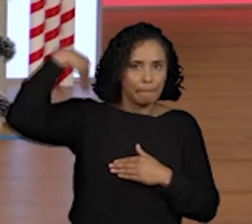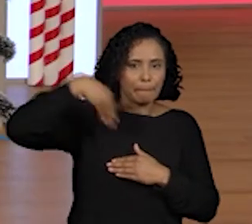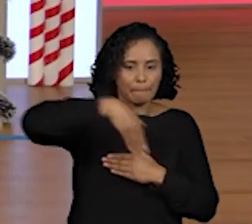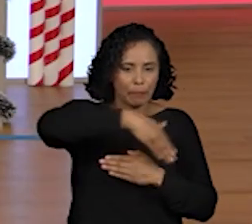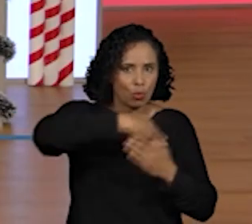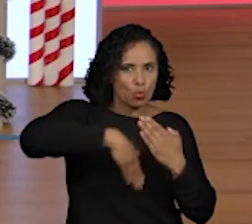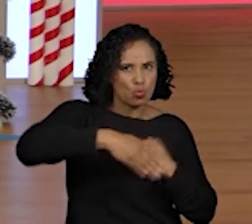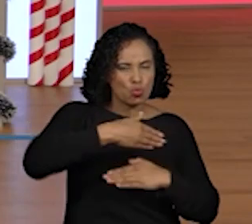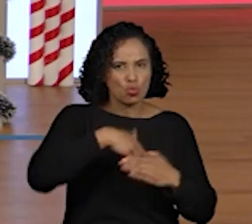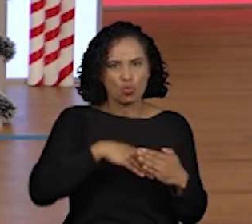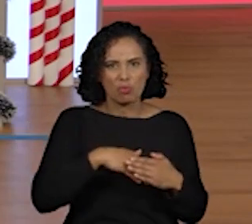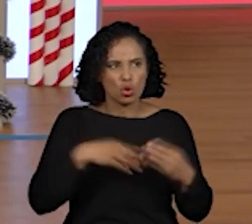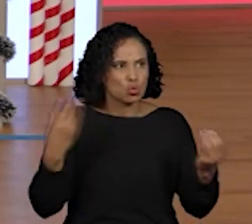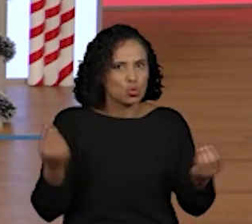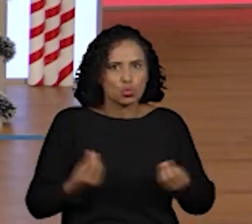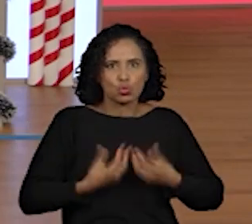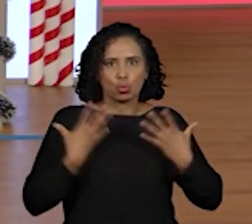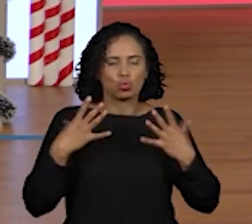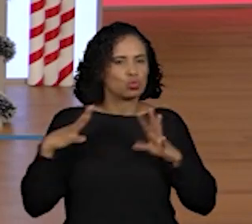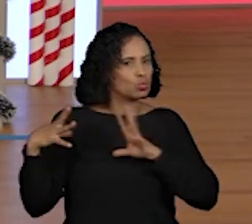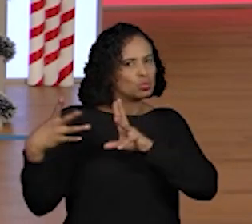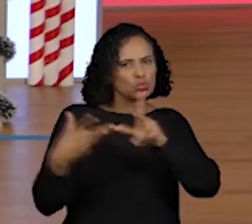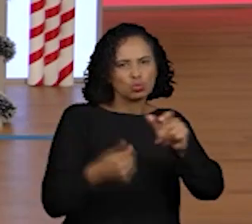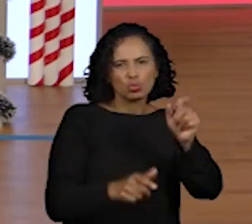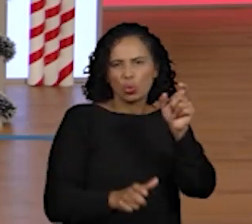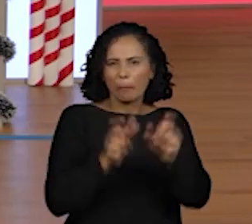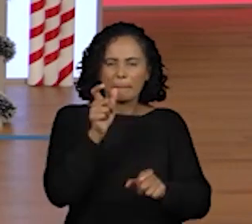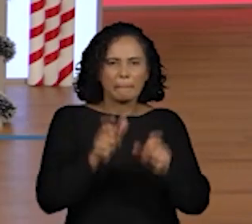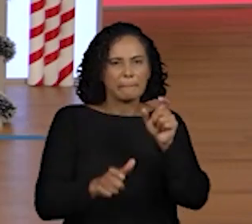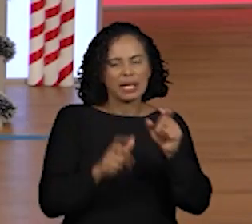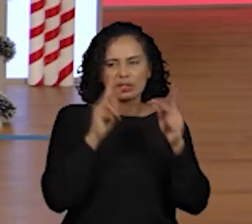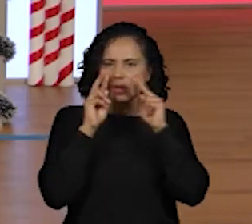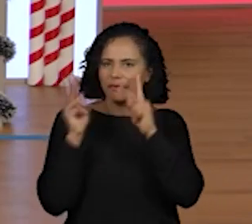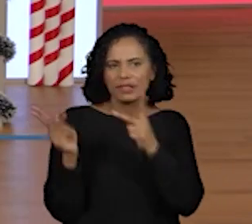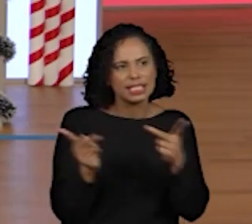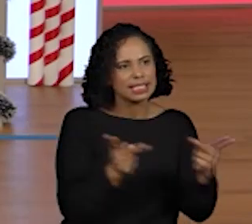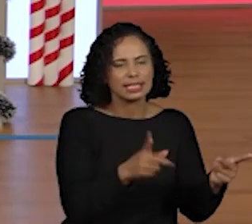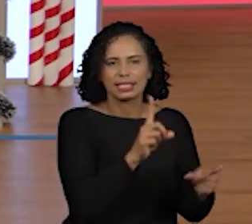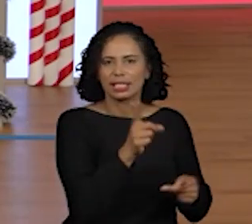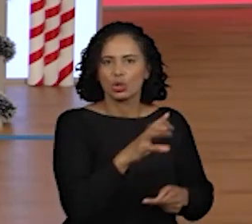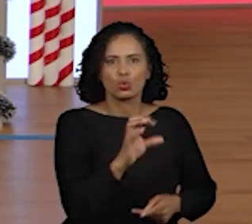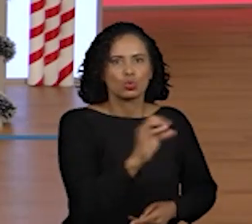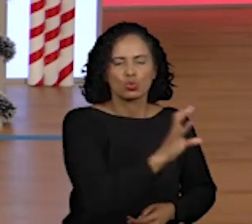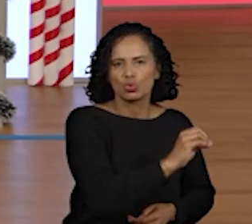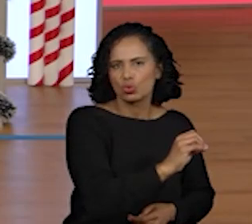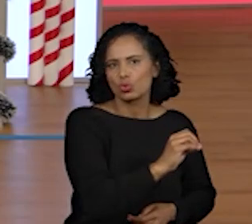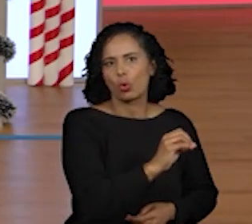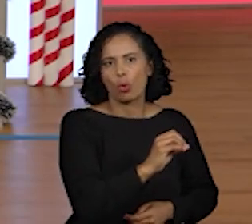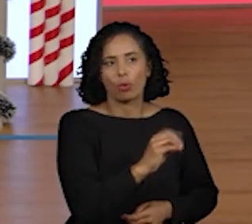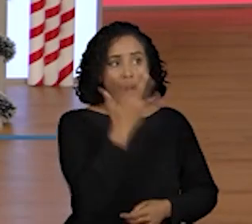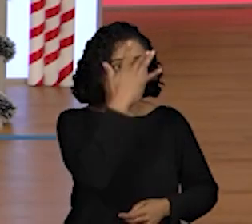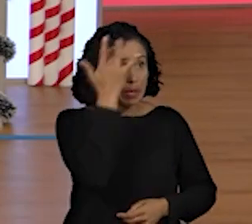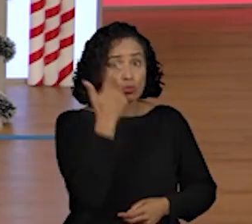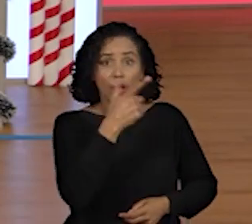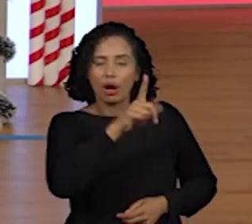assustava o zoológico e a cidade que misteriosamente cuidava dos animais também.